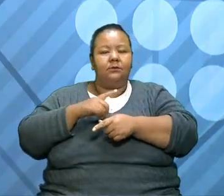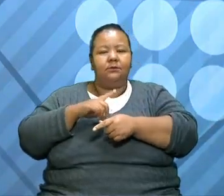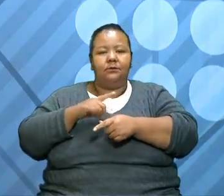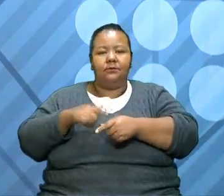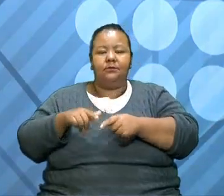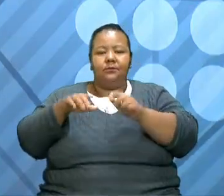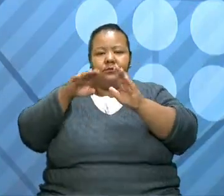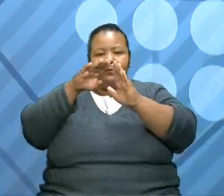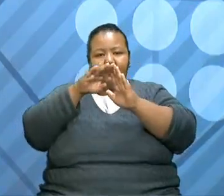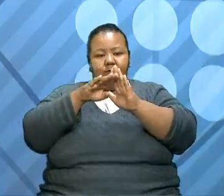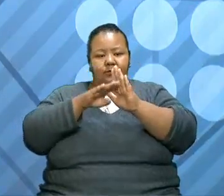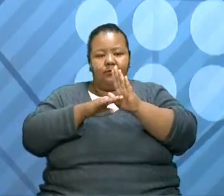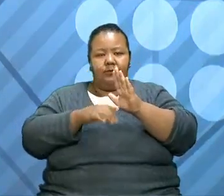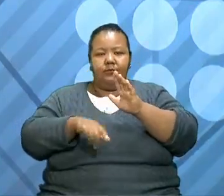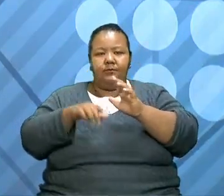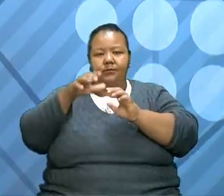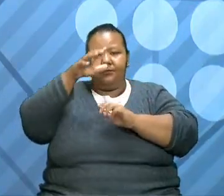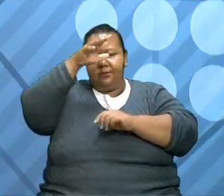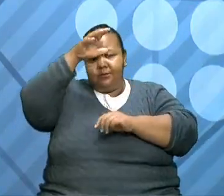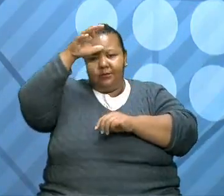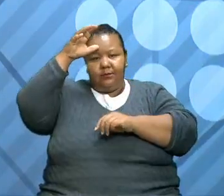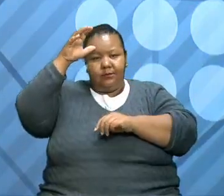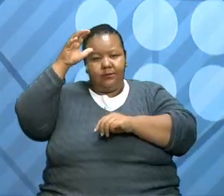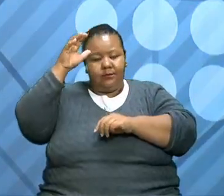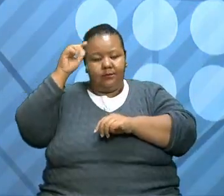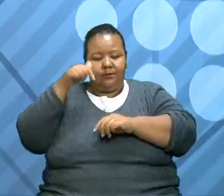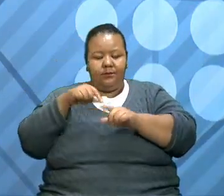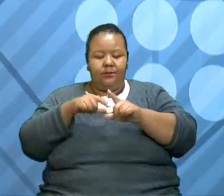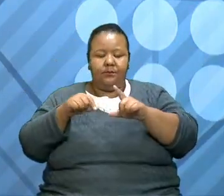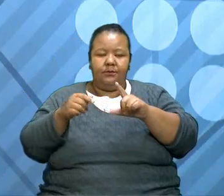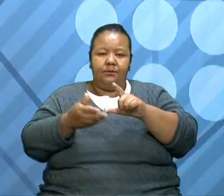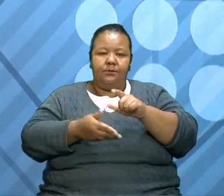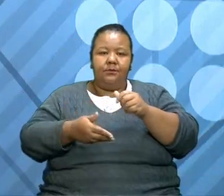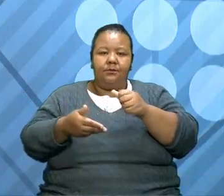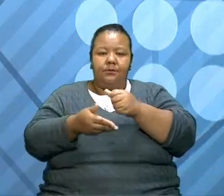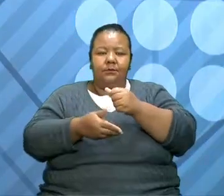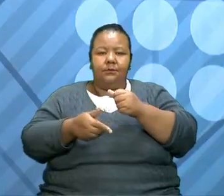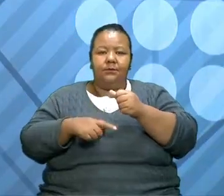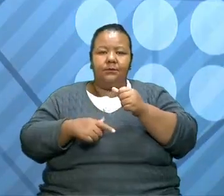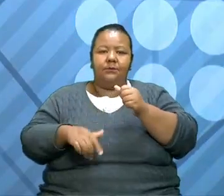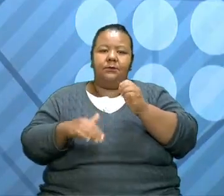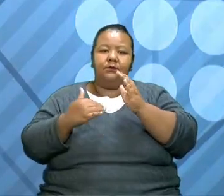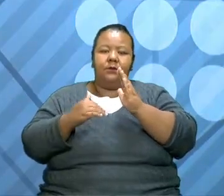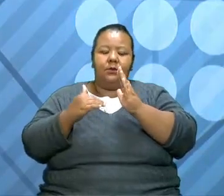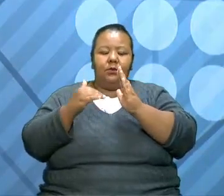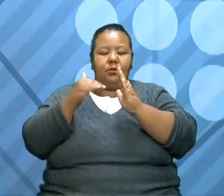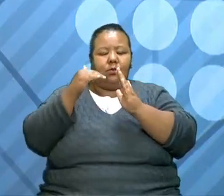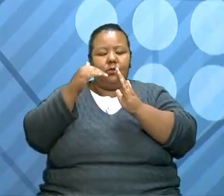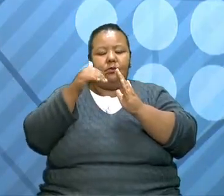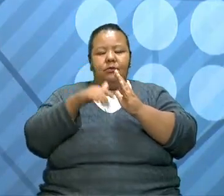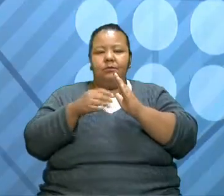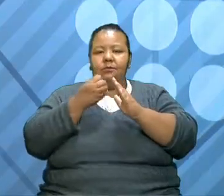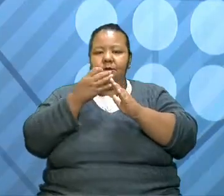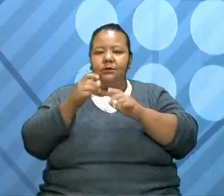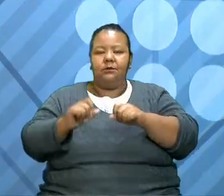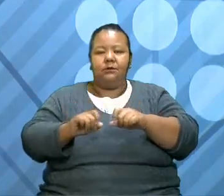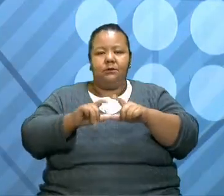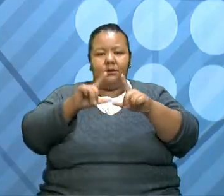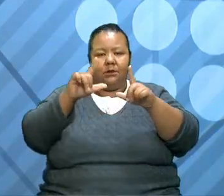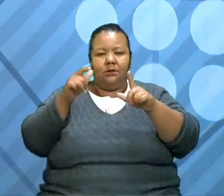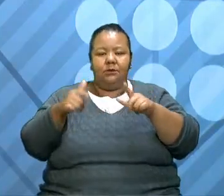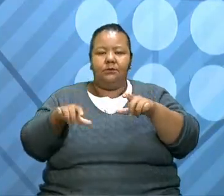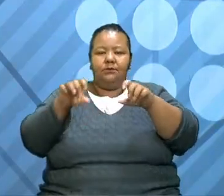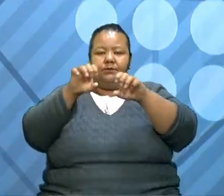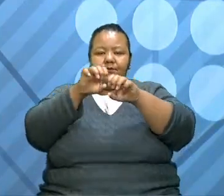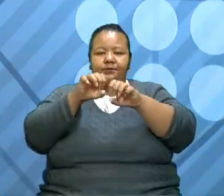uma hierarquia, o cliente é fundamental, que ele está na base, mas você tem as cadeias de comando muito bem definidas. Já a